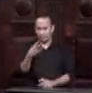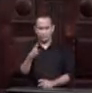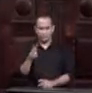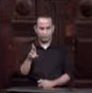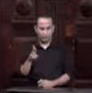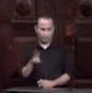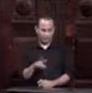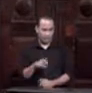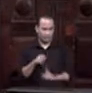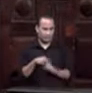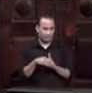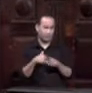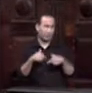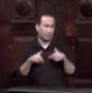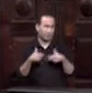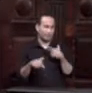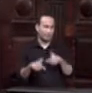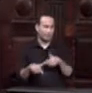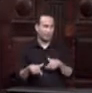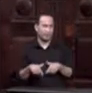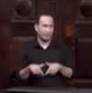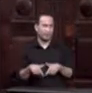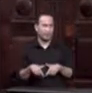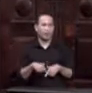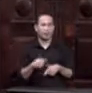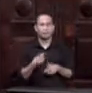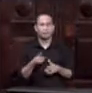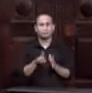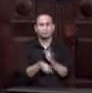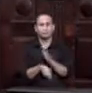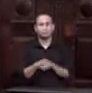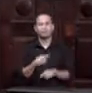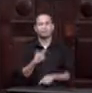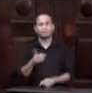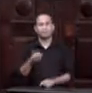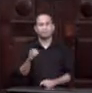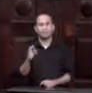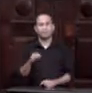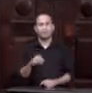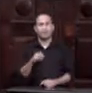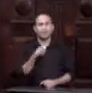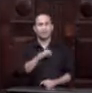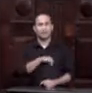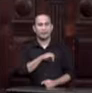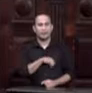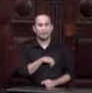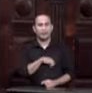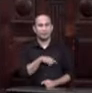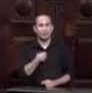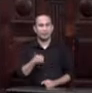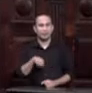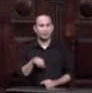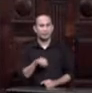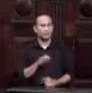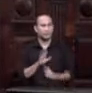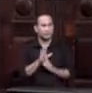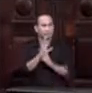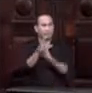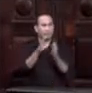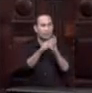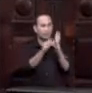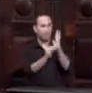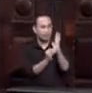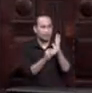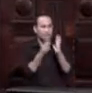R$446 por mês de passagem, 17% do seu salário. Então, nós estamos apresentando uma emenda para que,